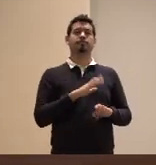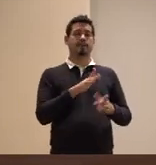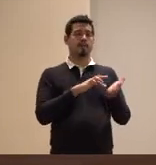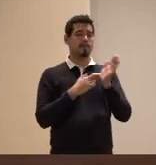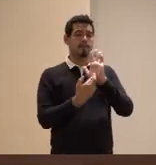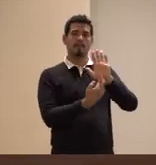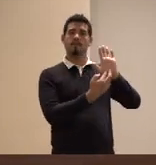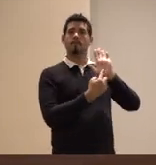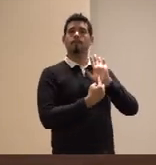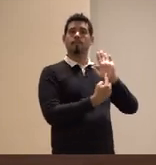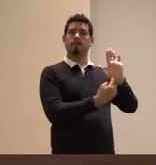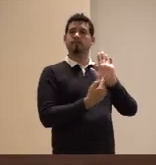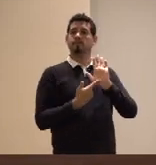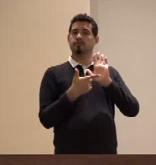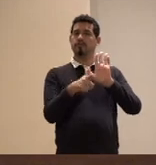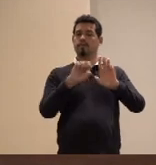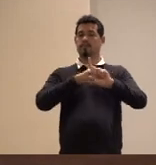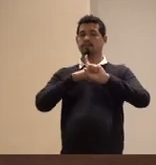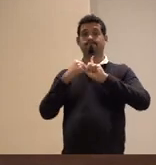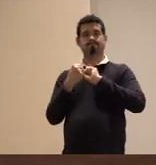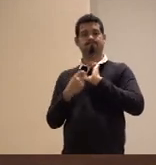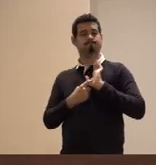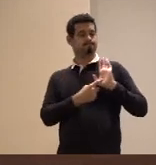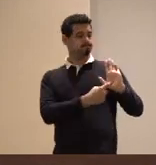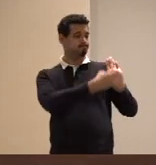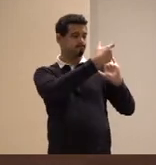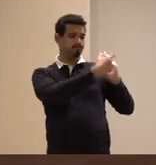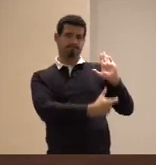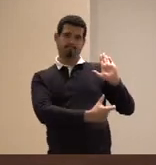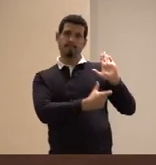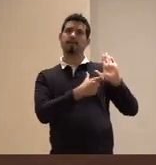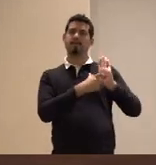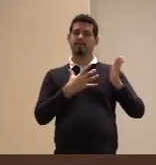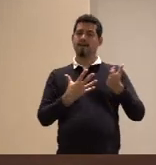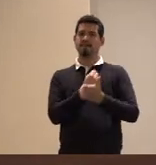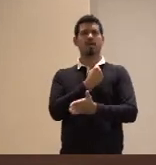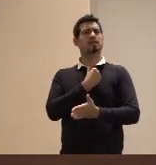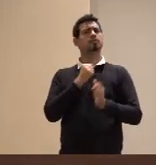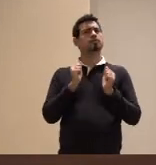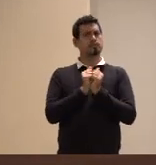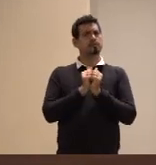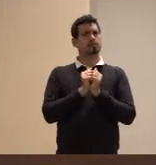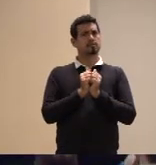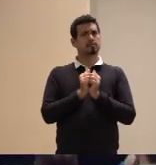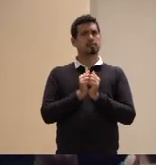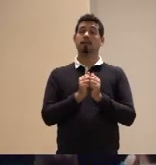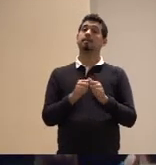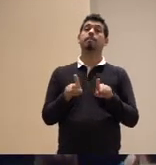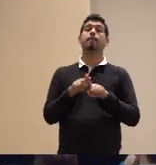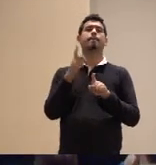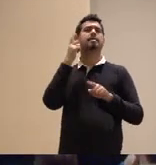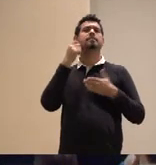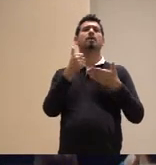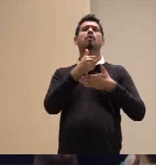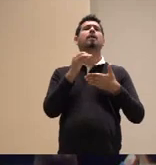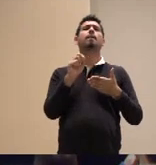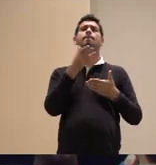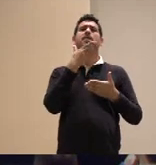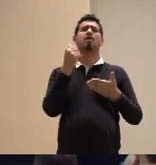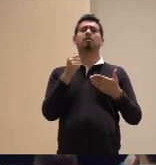apresente novamente para a sociedade, para que possamos validar juntos e priorizar o menino e a